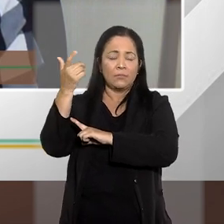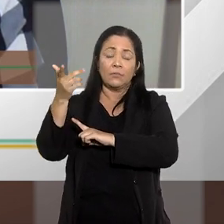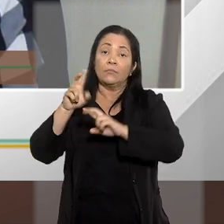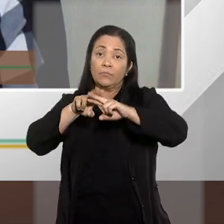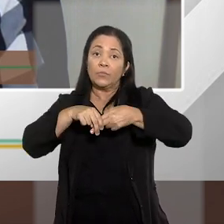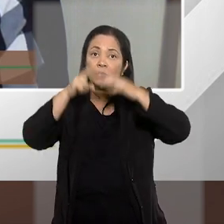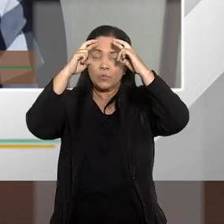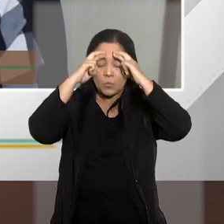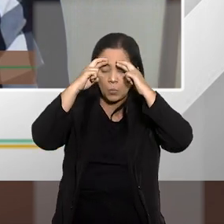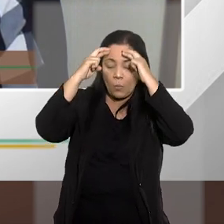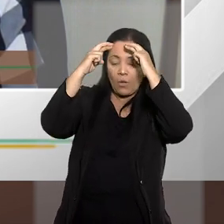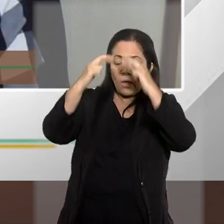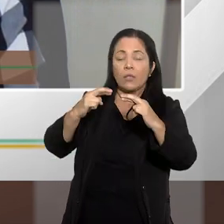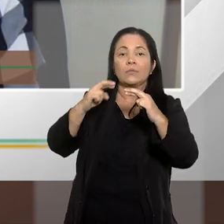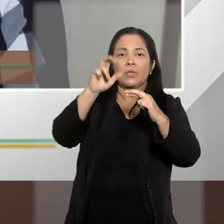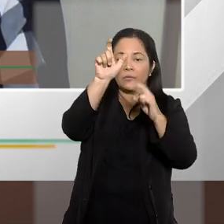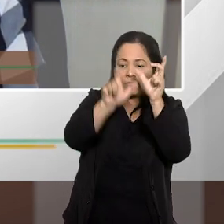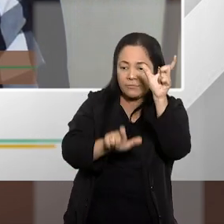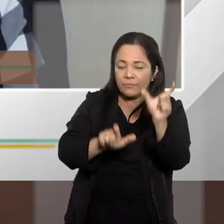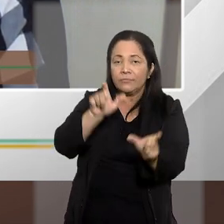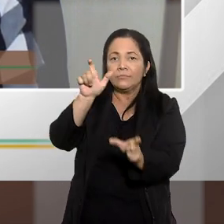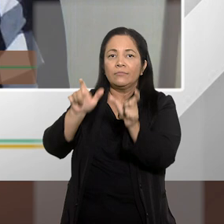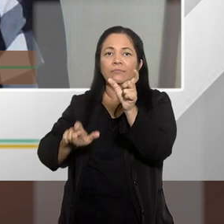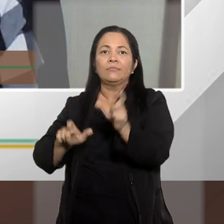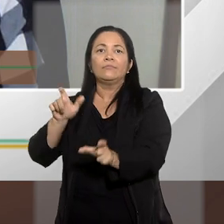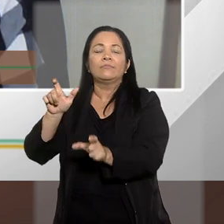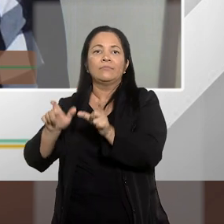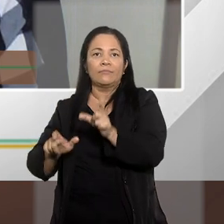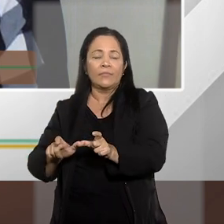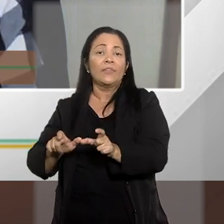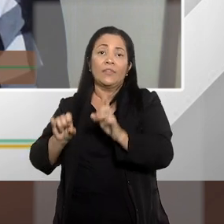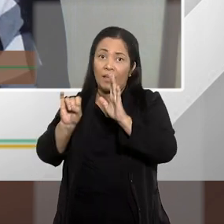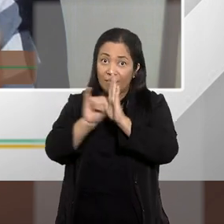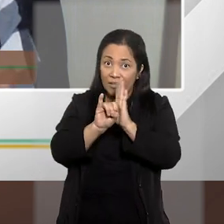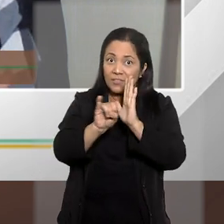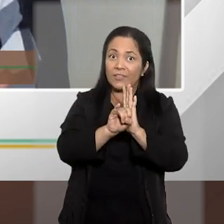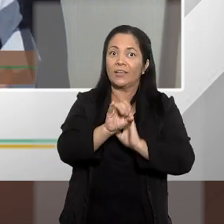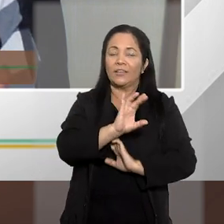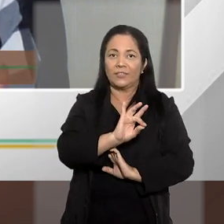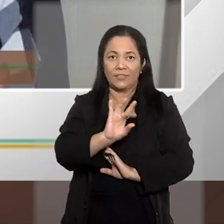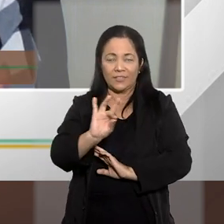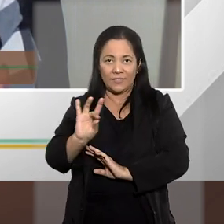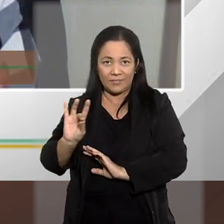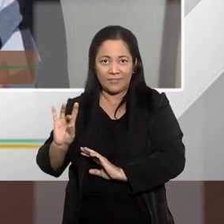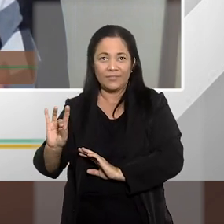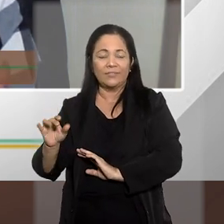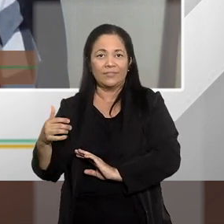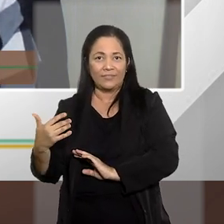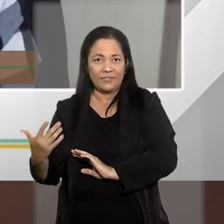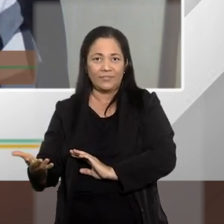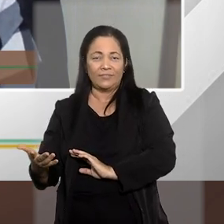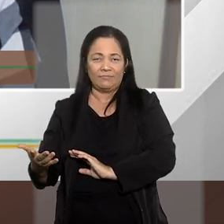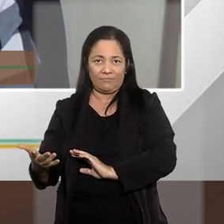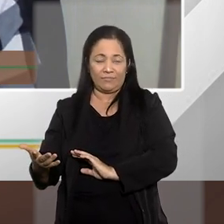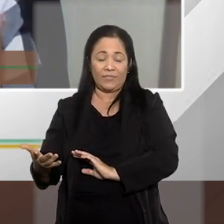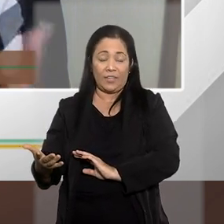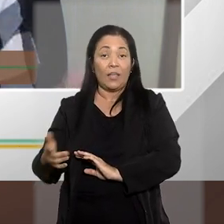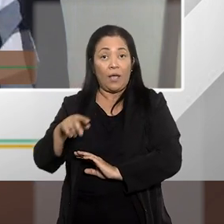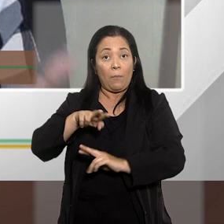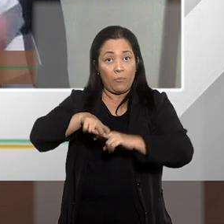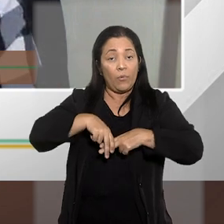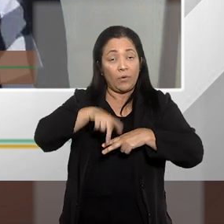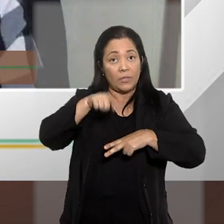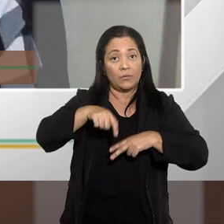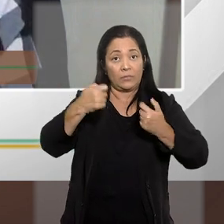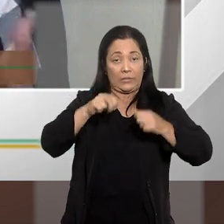respeito e o reconhecimento dessa sua identidade, não a tomada do poder de decisão aqueles